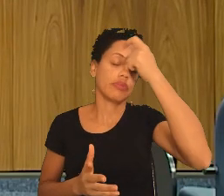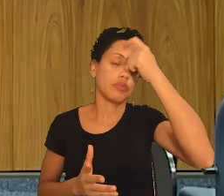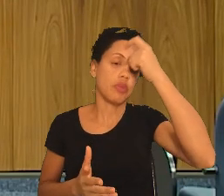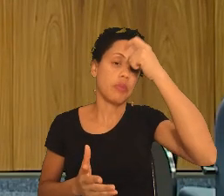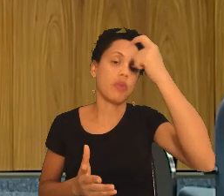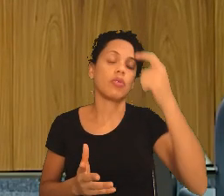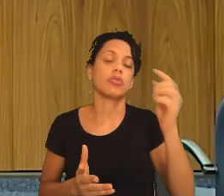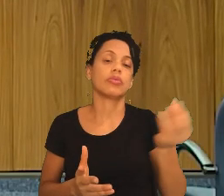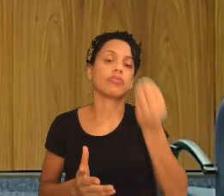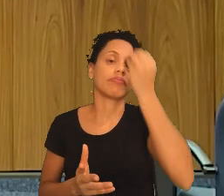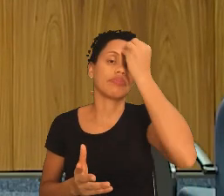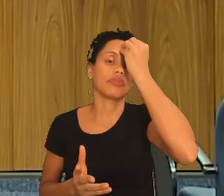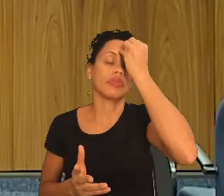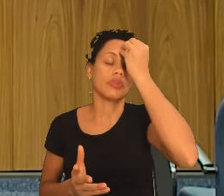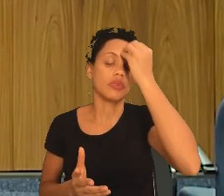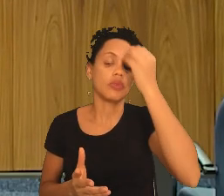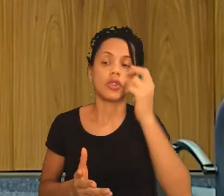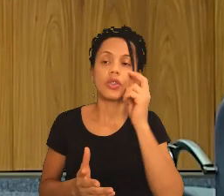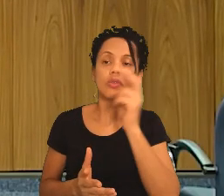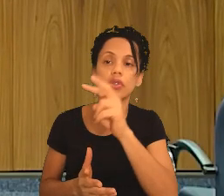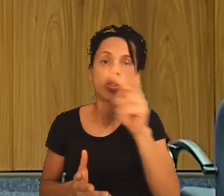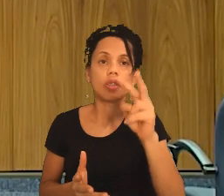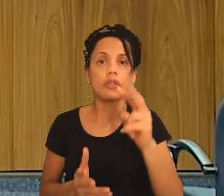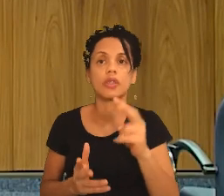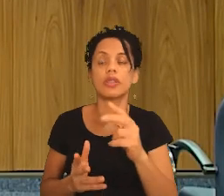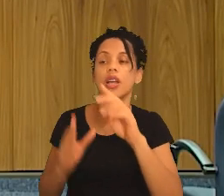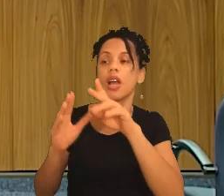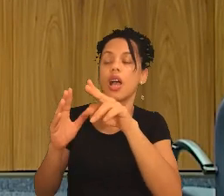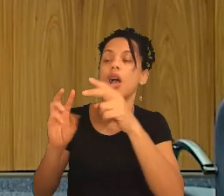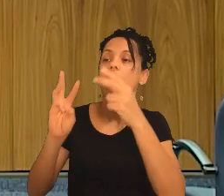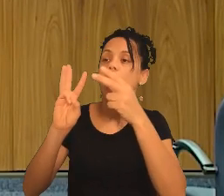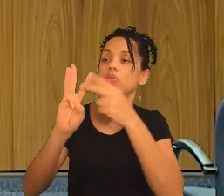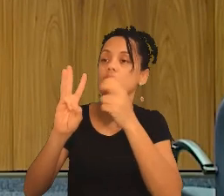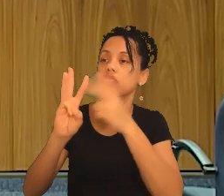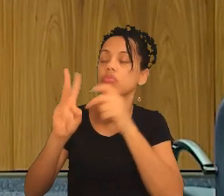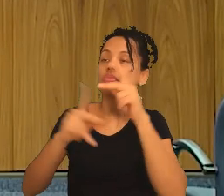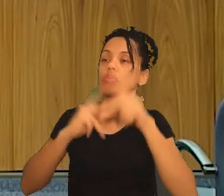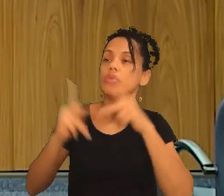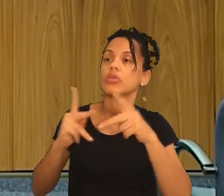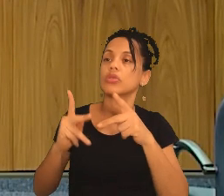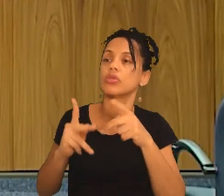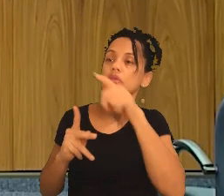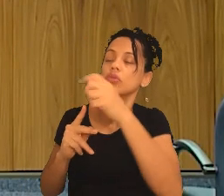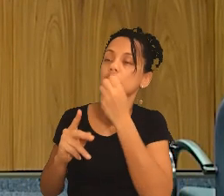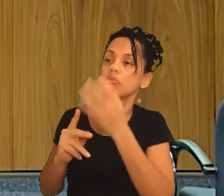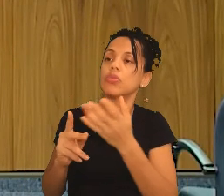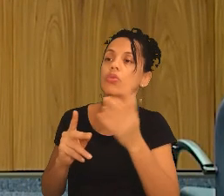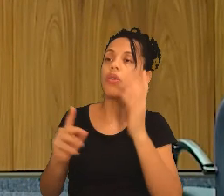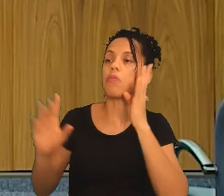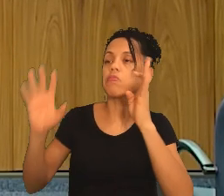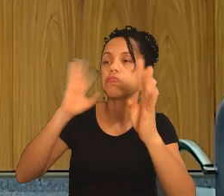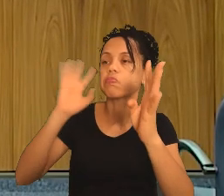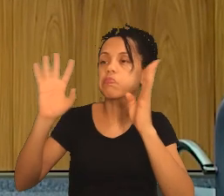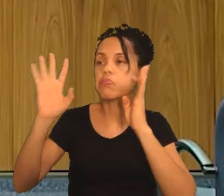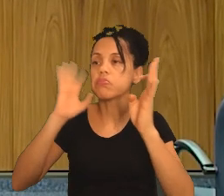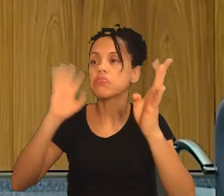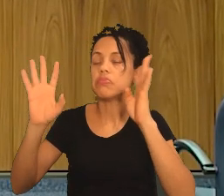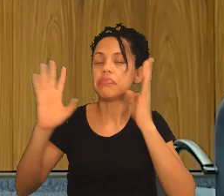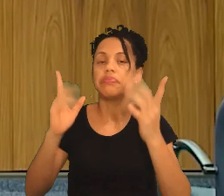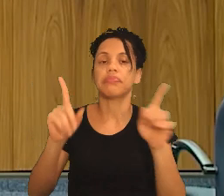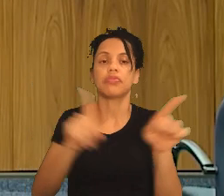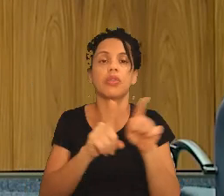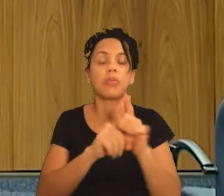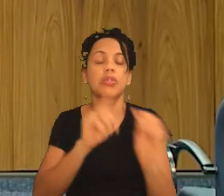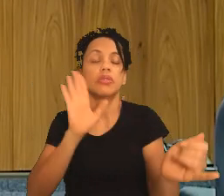grupos, causando sérios danos. Ao mesmo tempo em que se estabeleciam vários regimes de memória, em